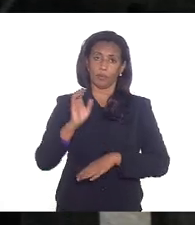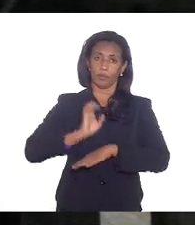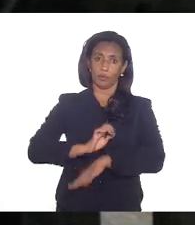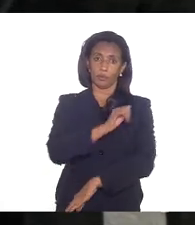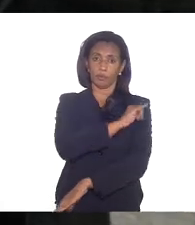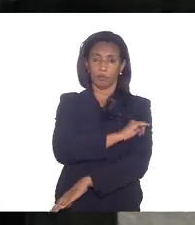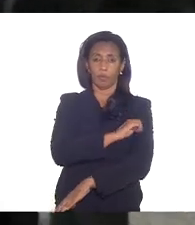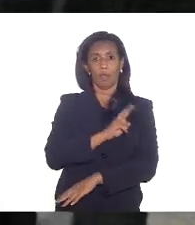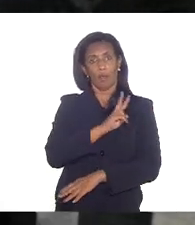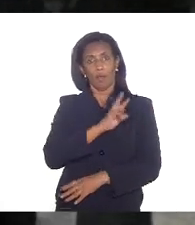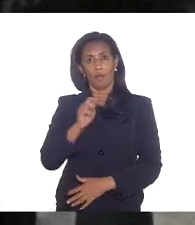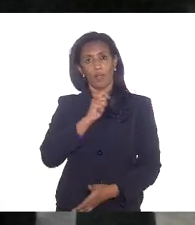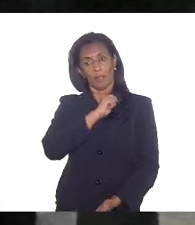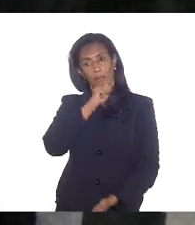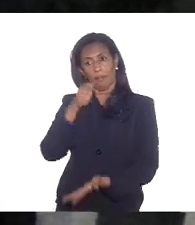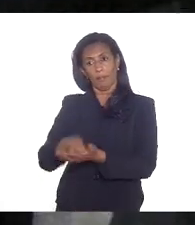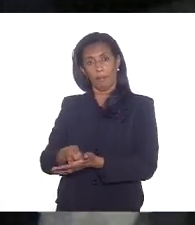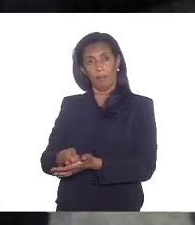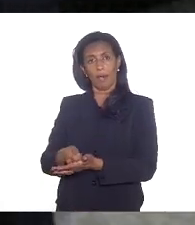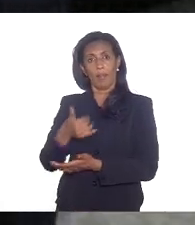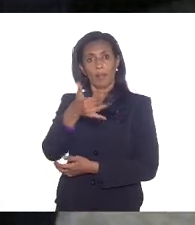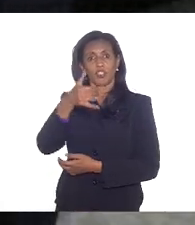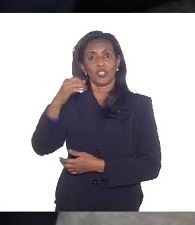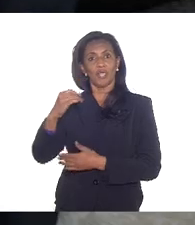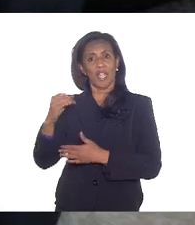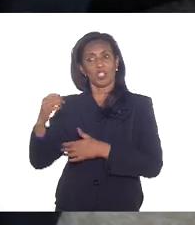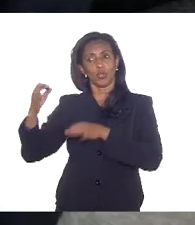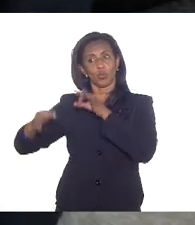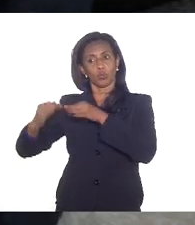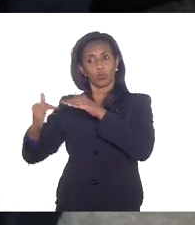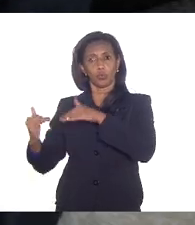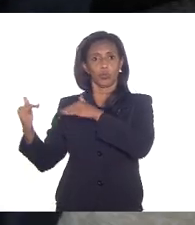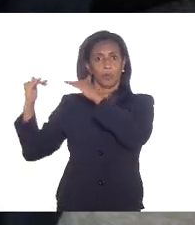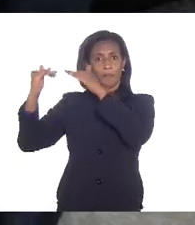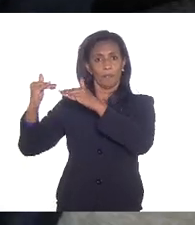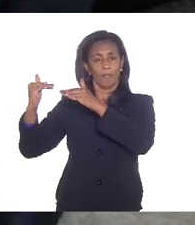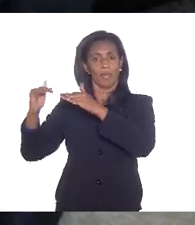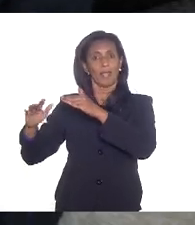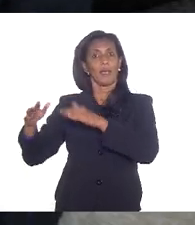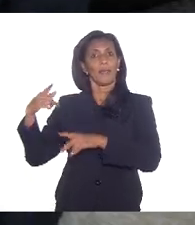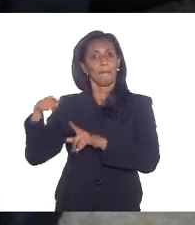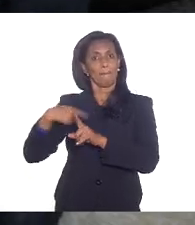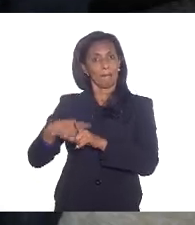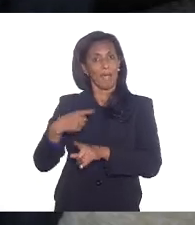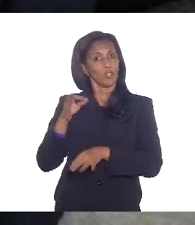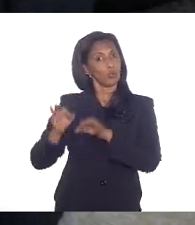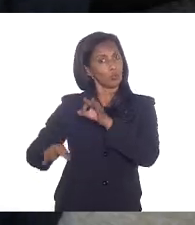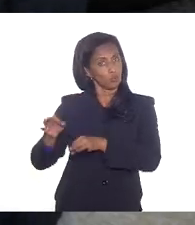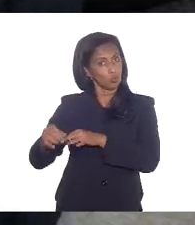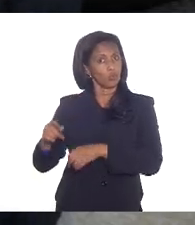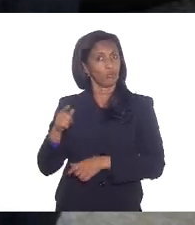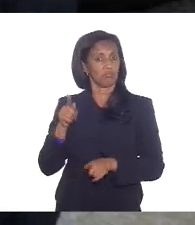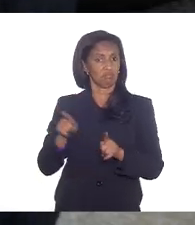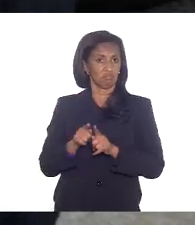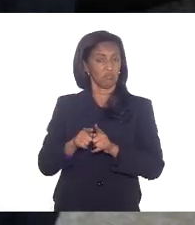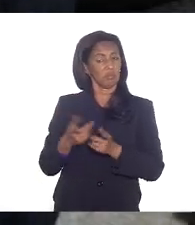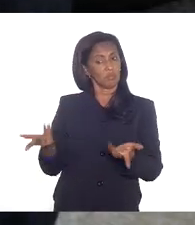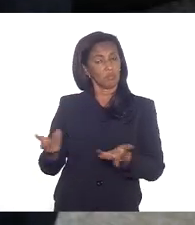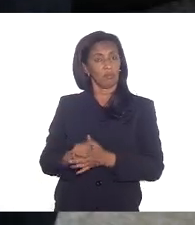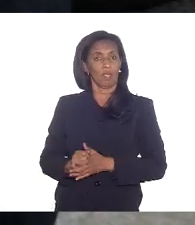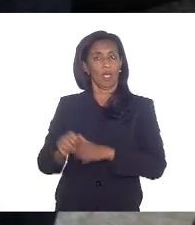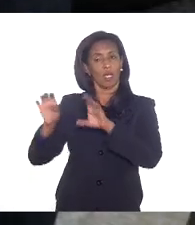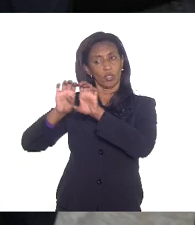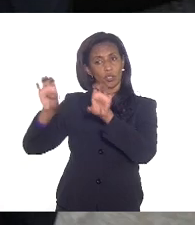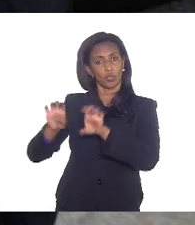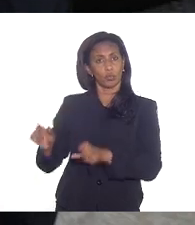estado do Rio de Janeiro vai ter que bancar mais 10 desembargadores e mais novos juízes então a gente deveria investir melhor na